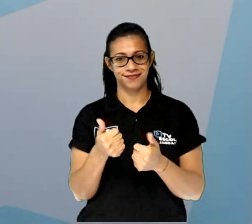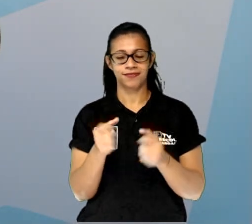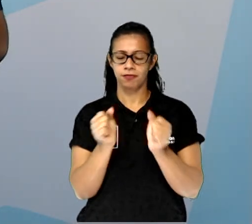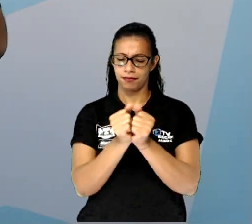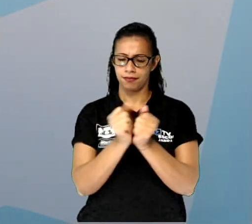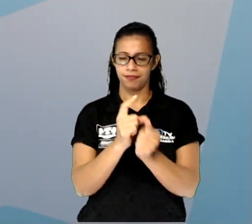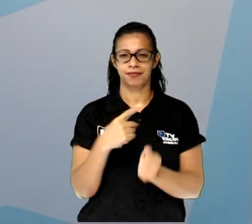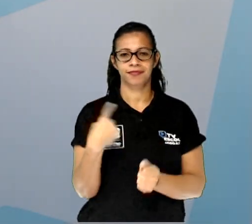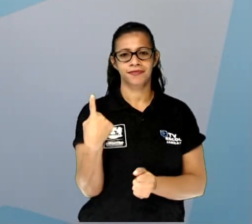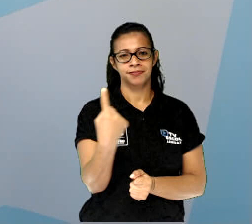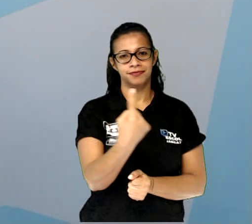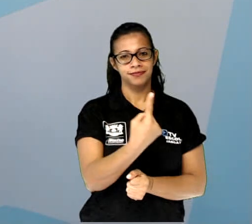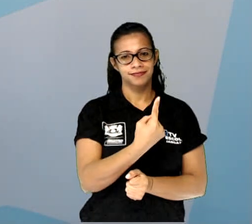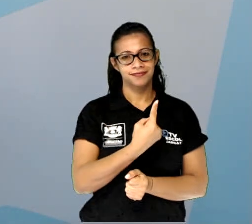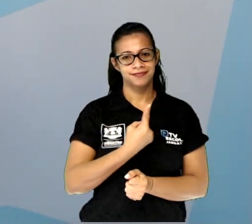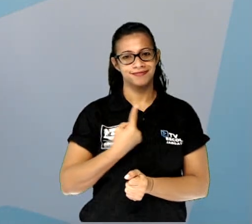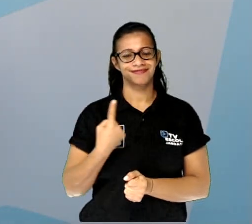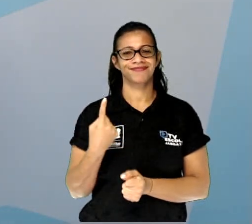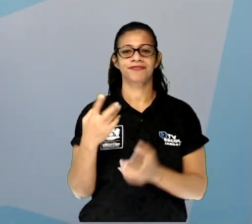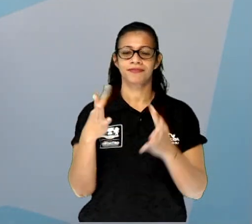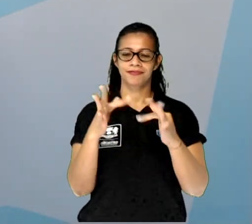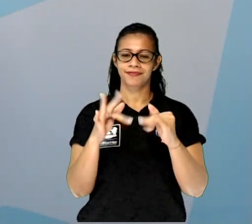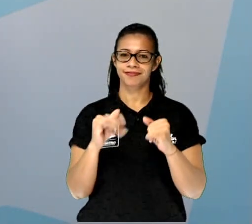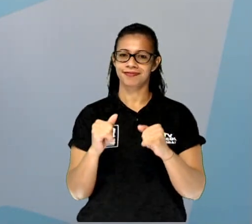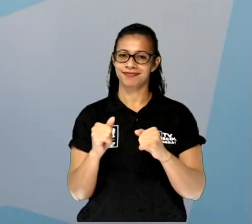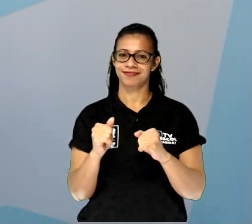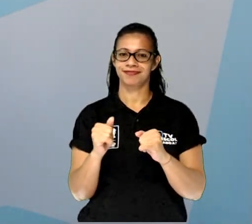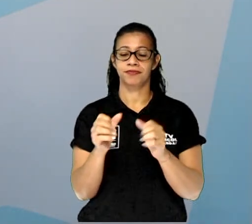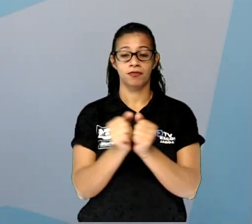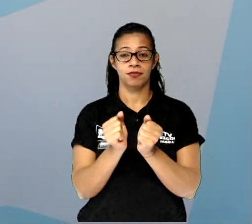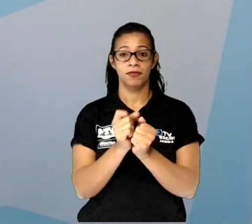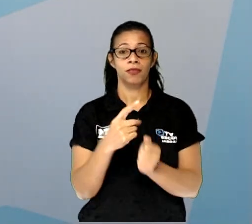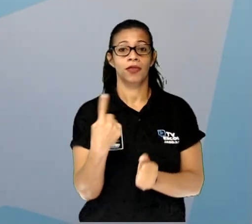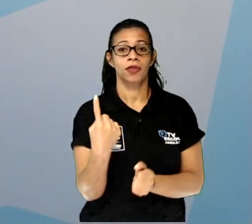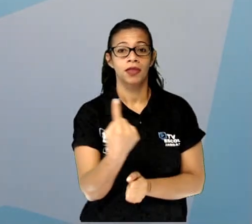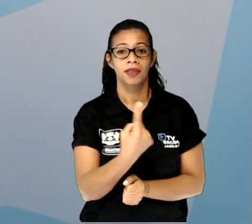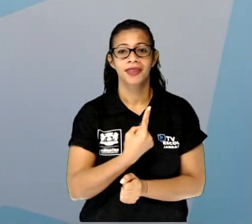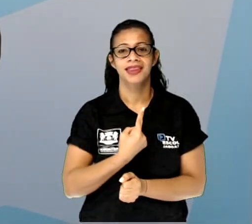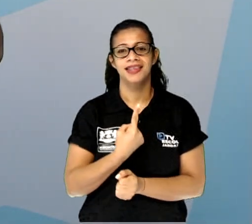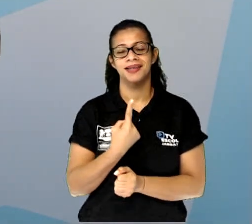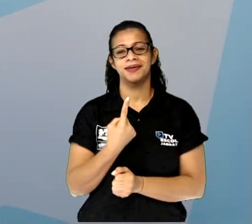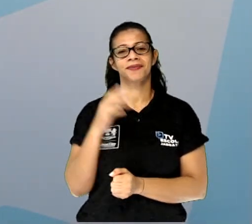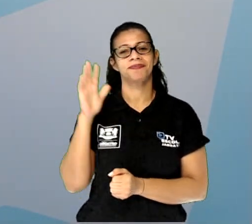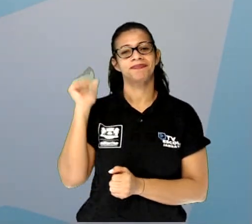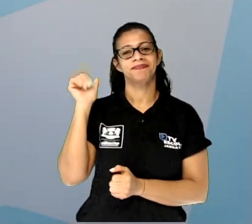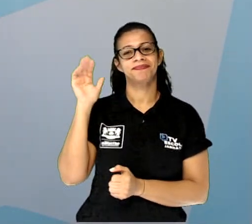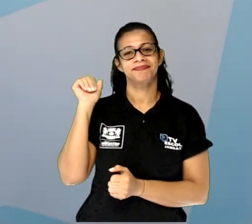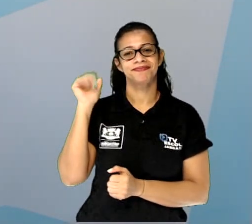gente. Valeu por hoje e fica aqui com a nossa TV Escola Jaboatão.